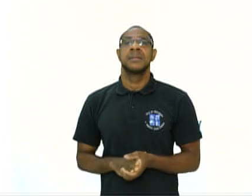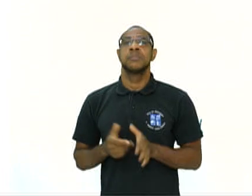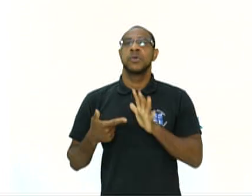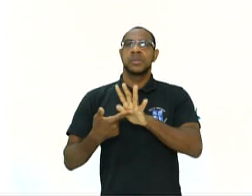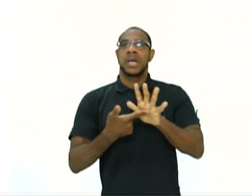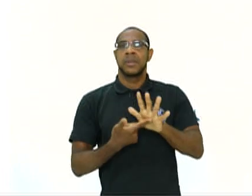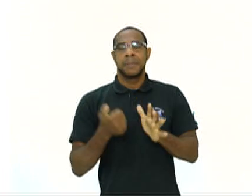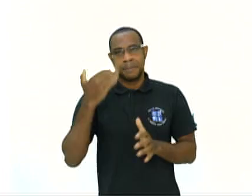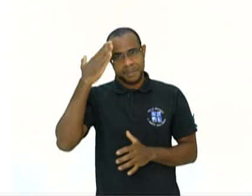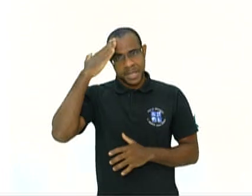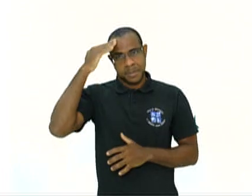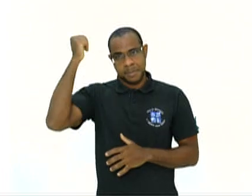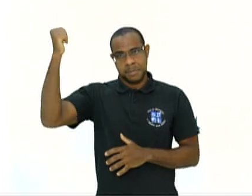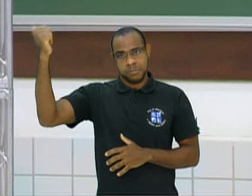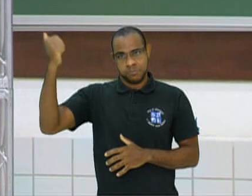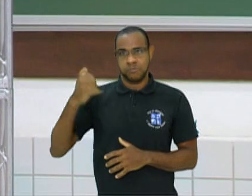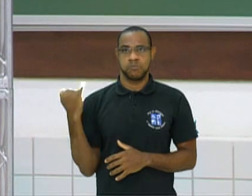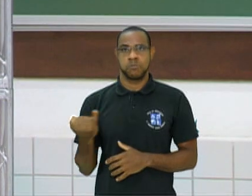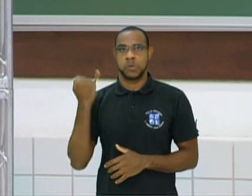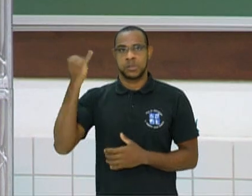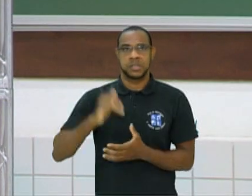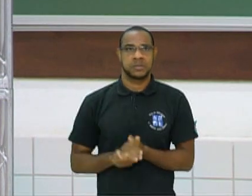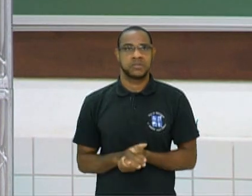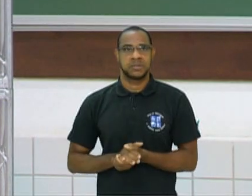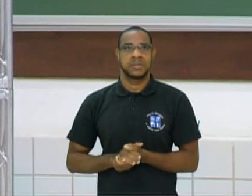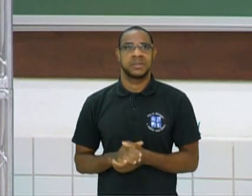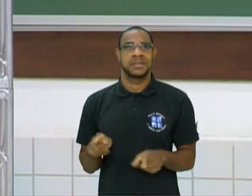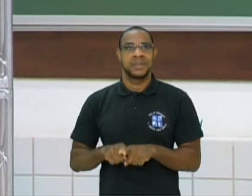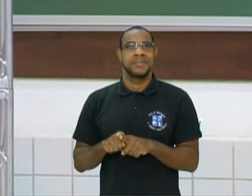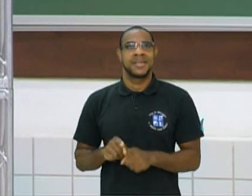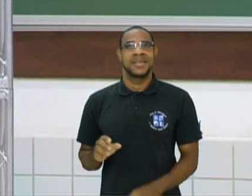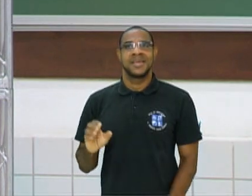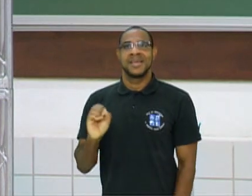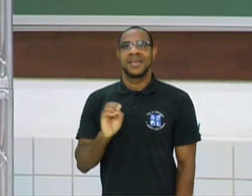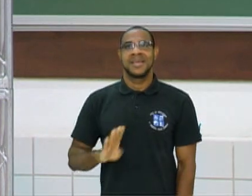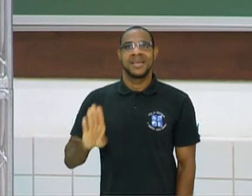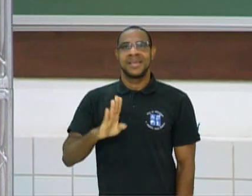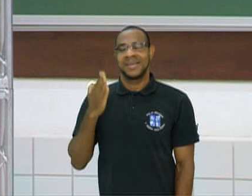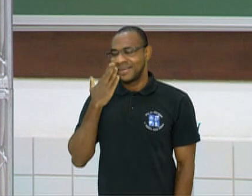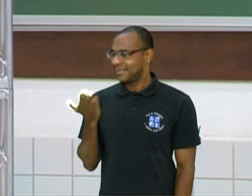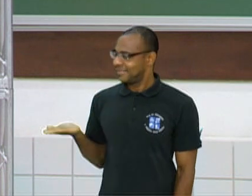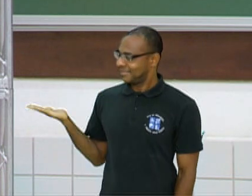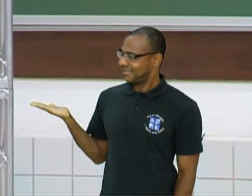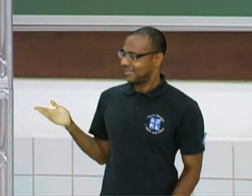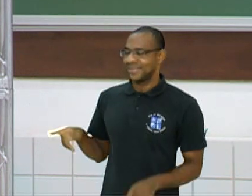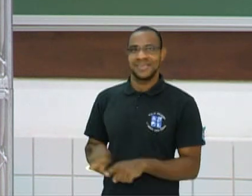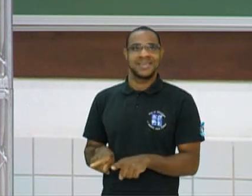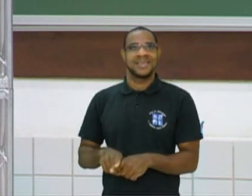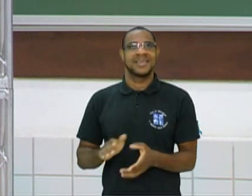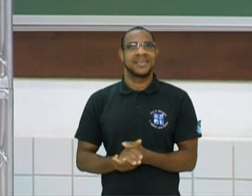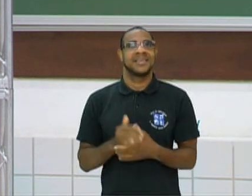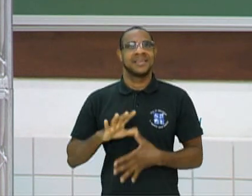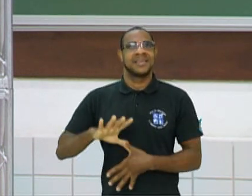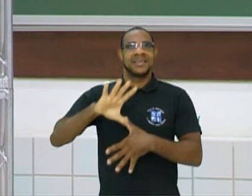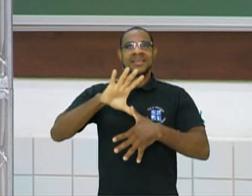importantes no Brasil e no mundo. Temos mais um GIF do Barack Obama, This is a good day to America,